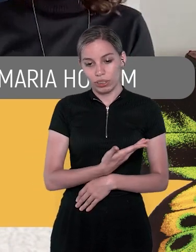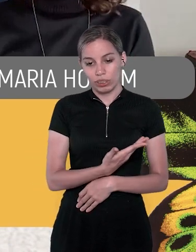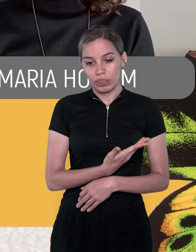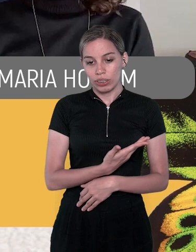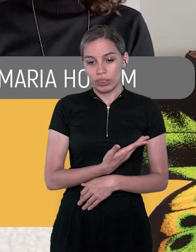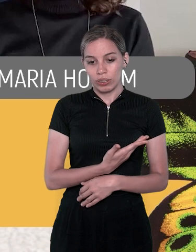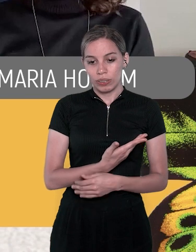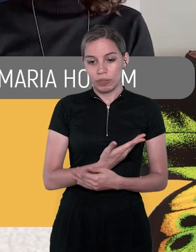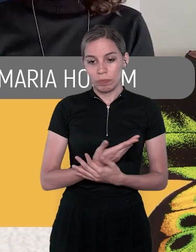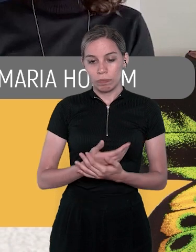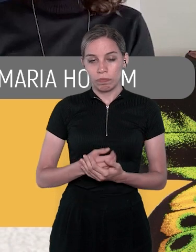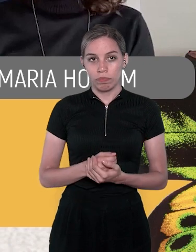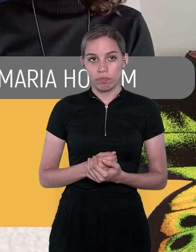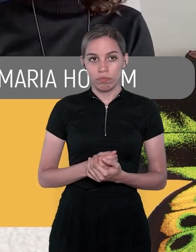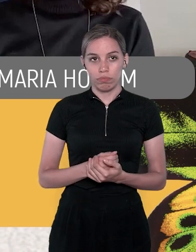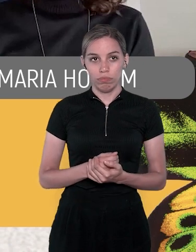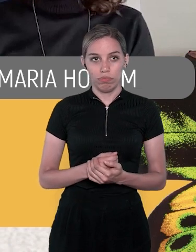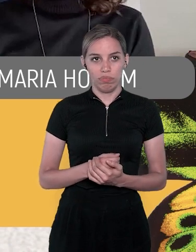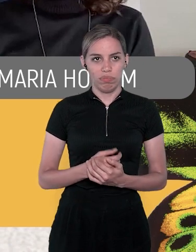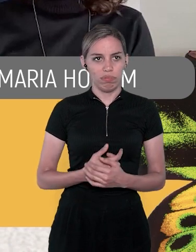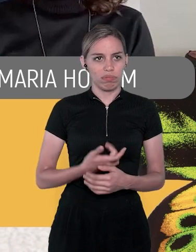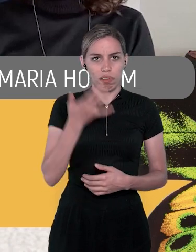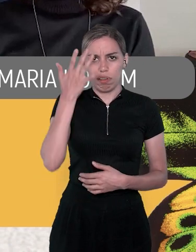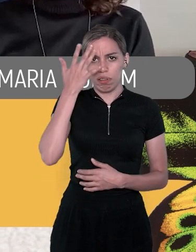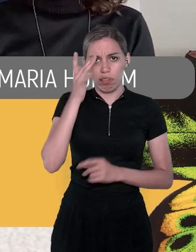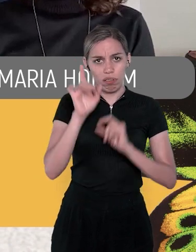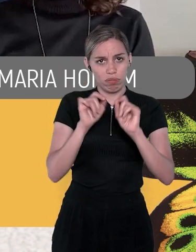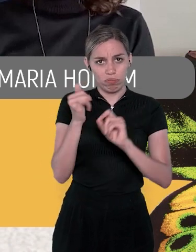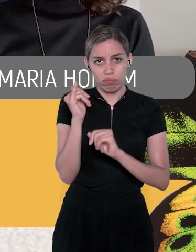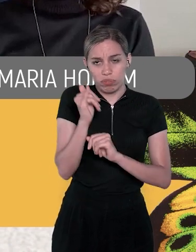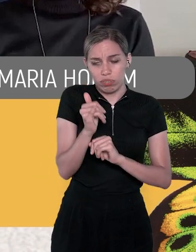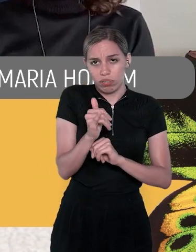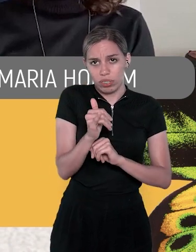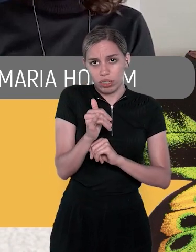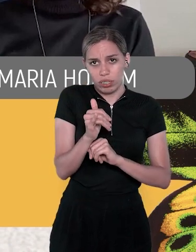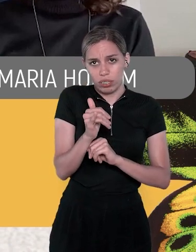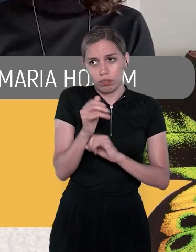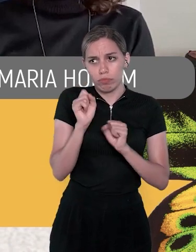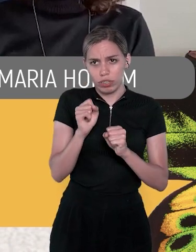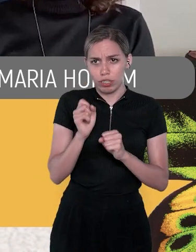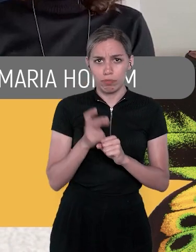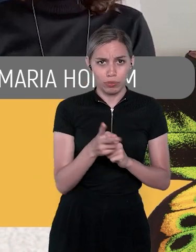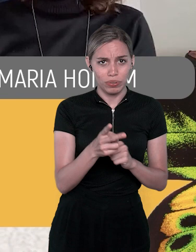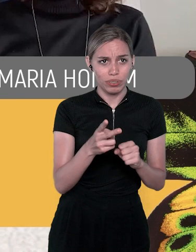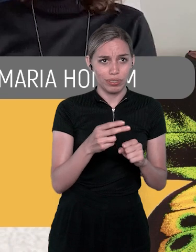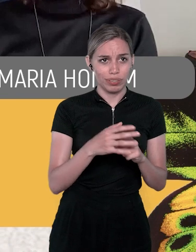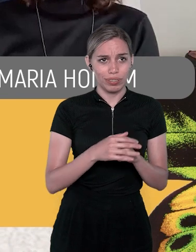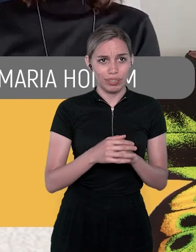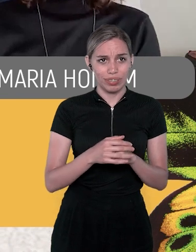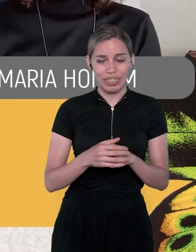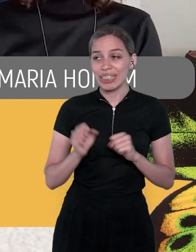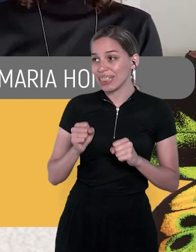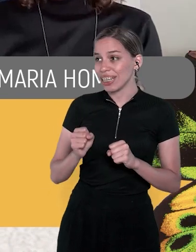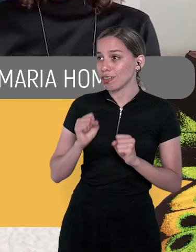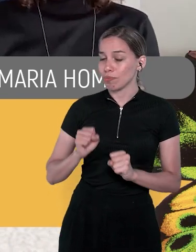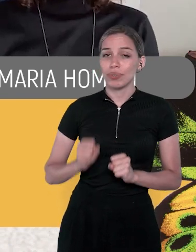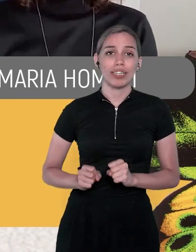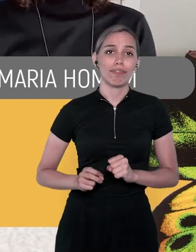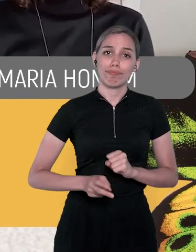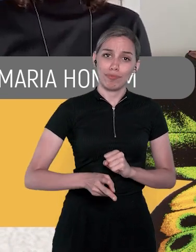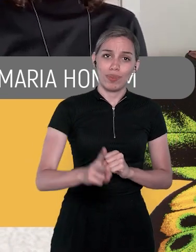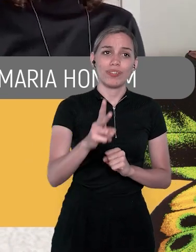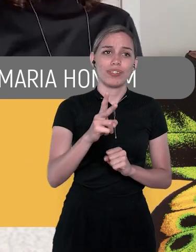livro nas mãos. Sei o que dizer não, Sérgio, está tão bom. O que você acha? Vamos continuar. Vamos continuar,